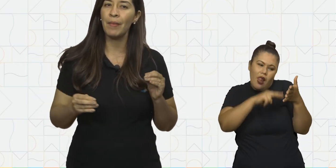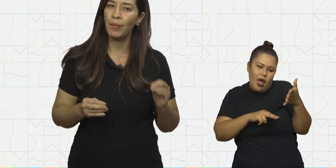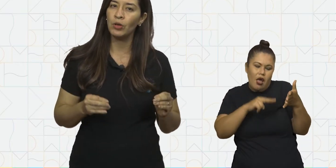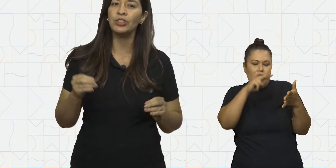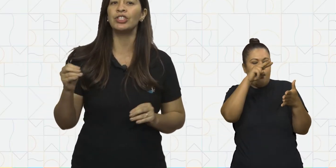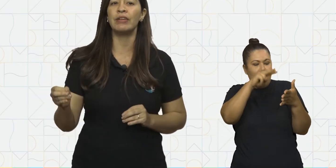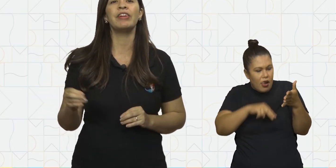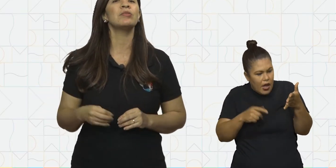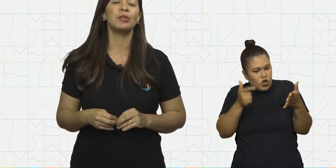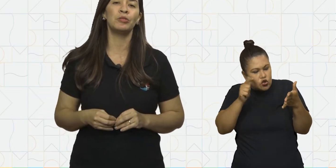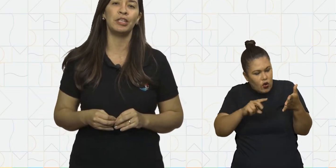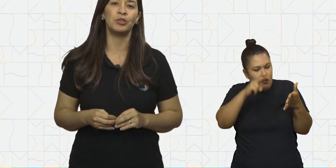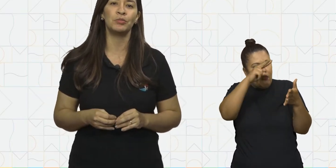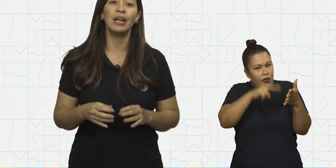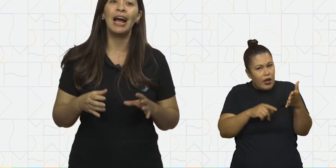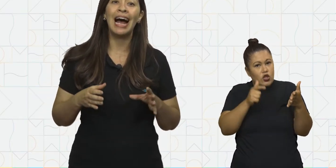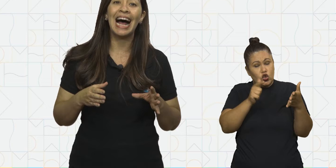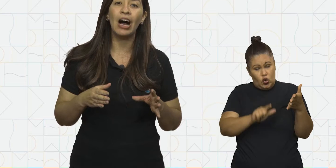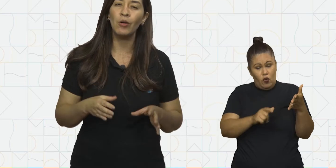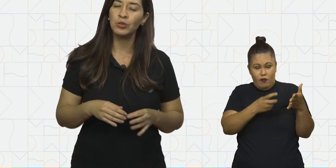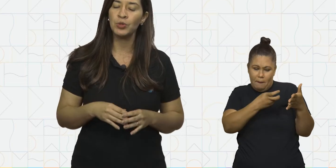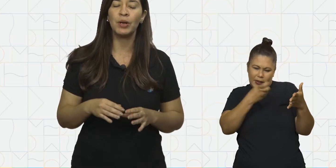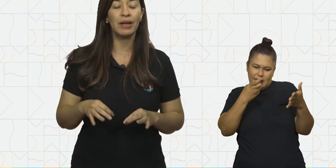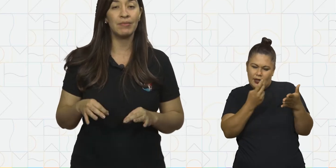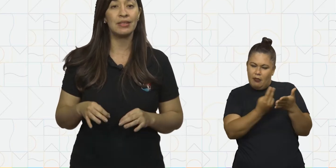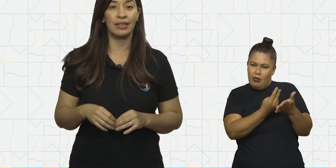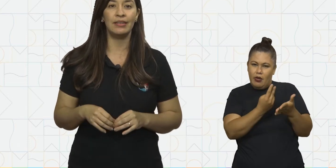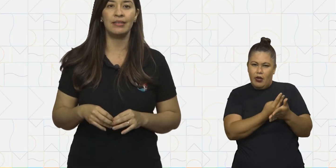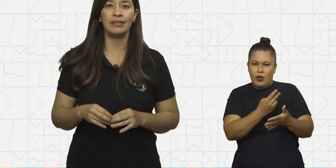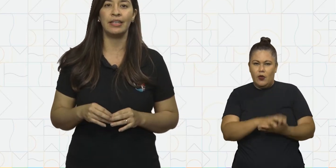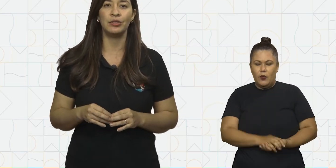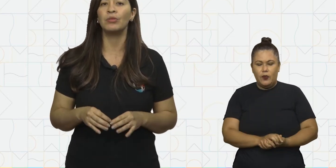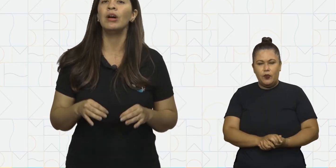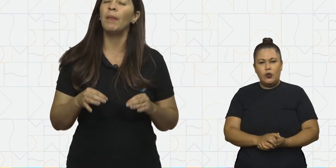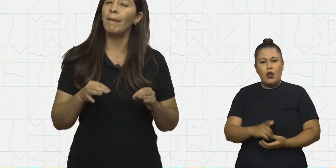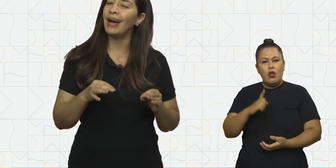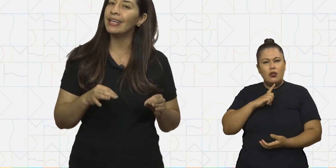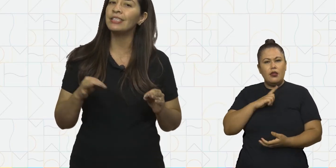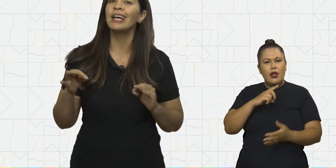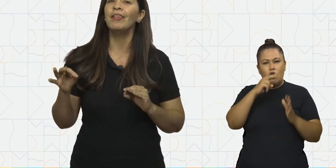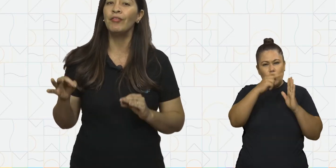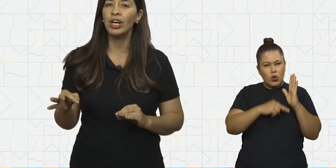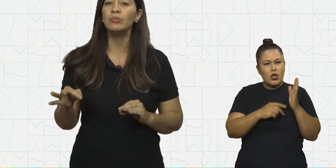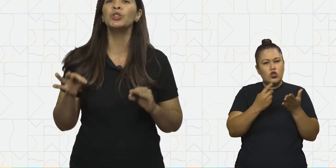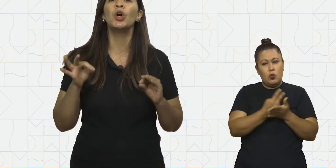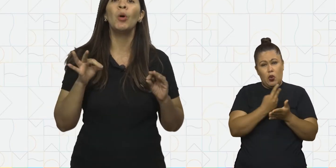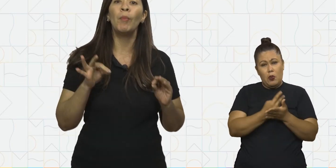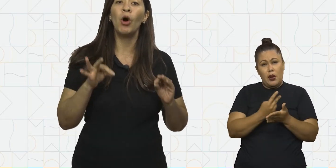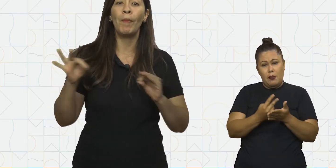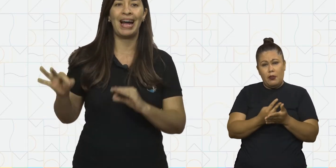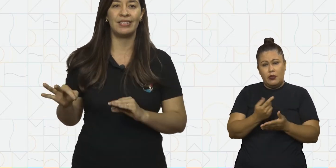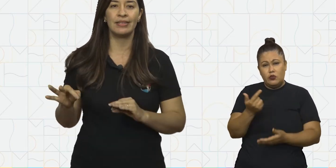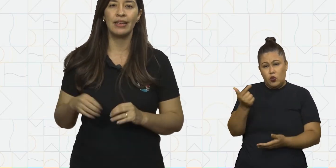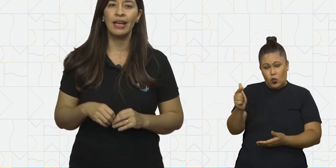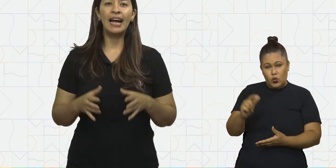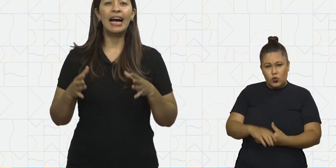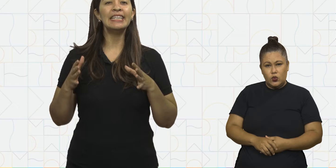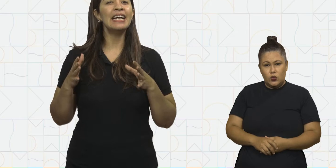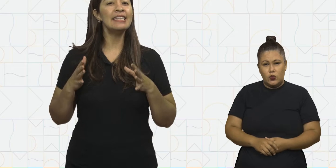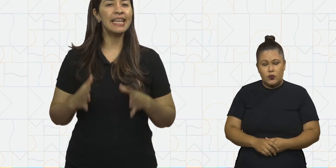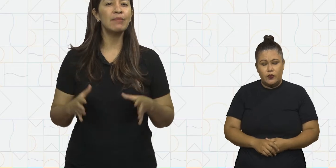leitura depois de escrever o seu texto. Há outros problemas aqui nesse texto, mas vamos por